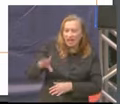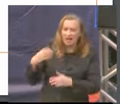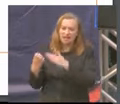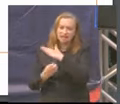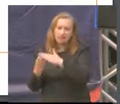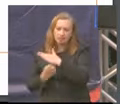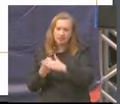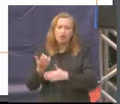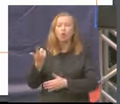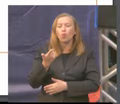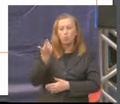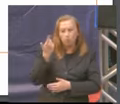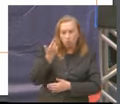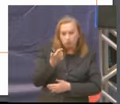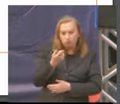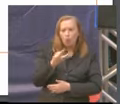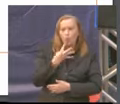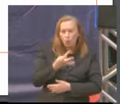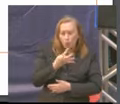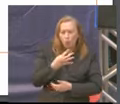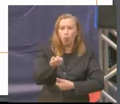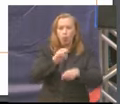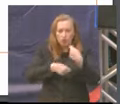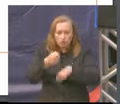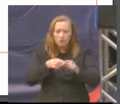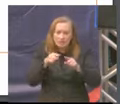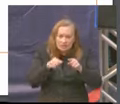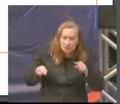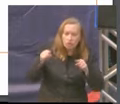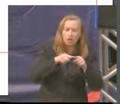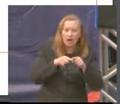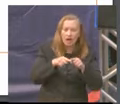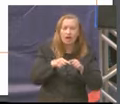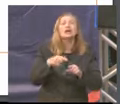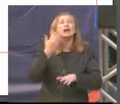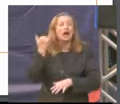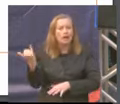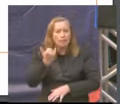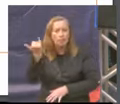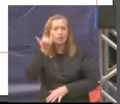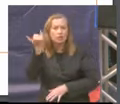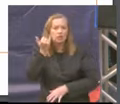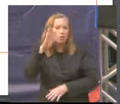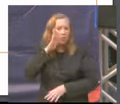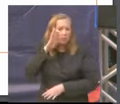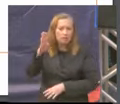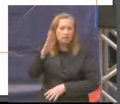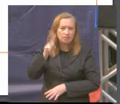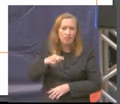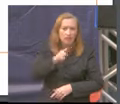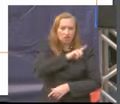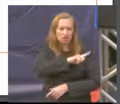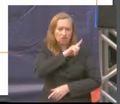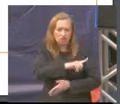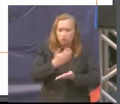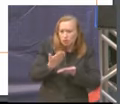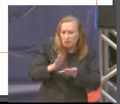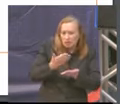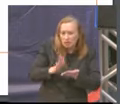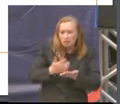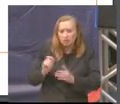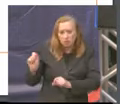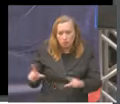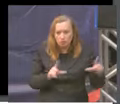economia circular, né, dentro da Confederação Nacional do Comércio, como essa importância, e o principal ponto é a gestão de resíduos.